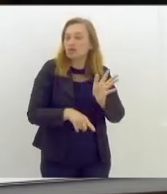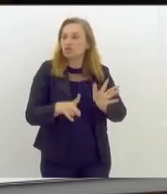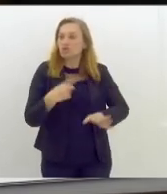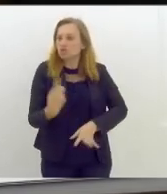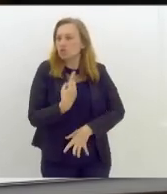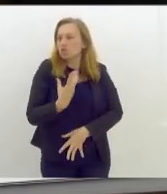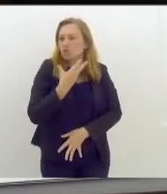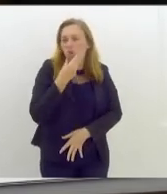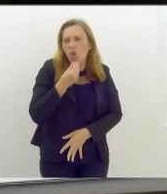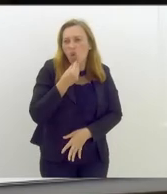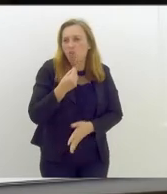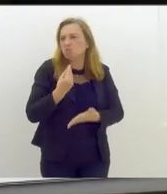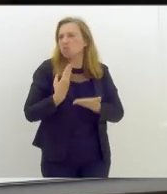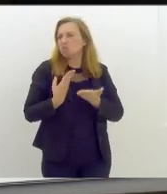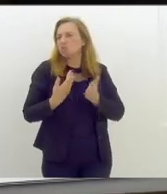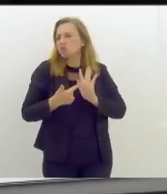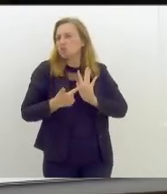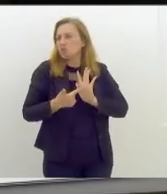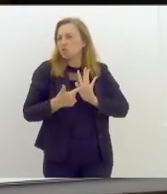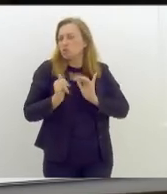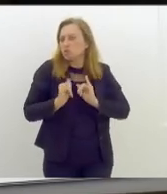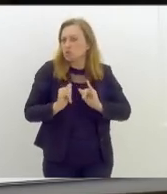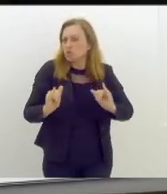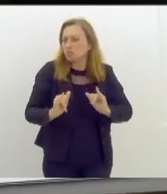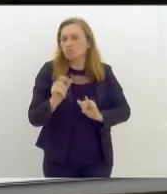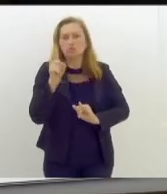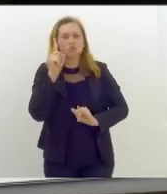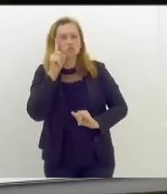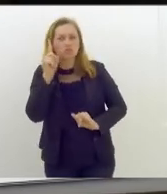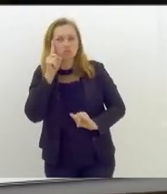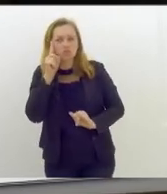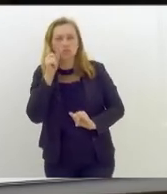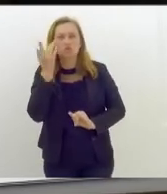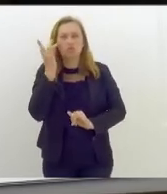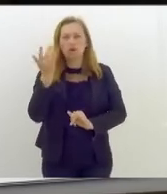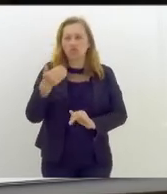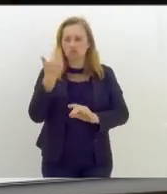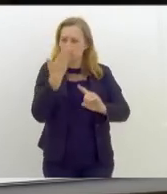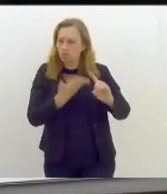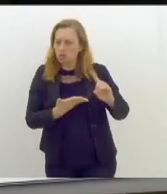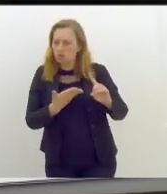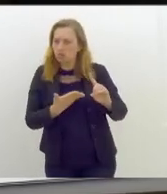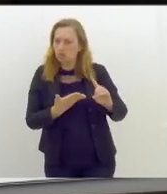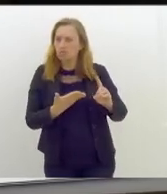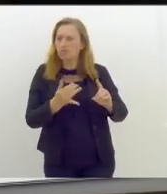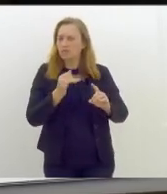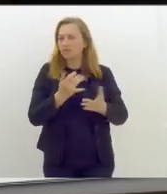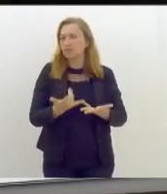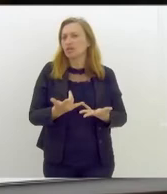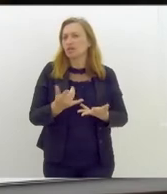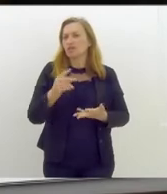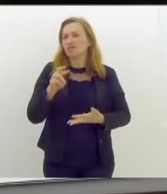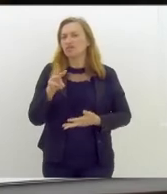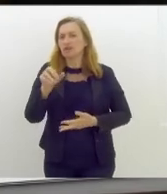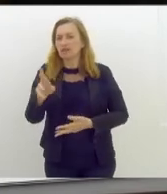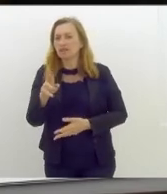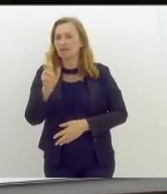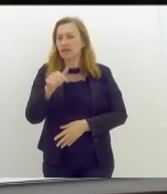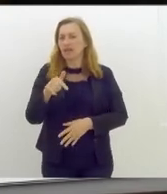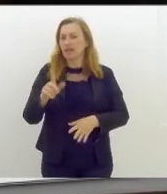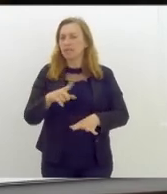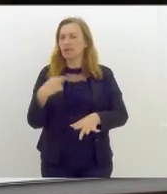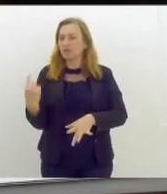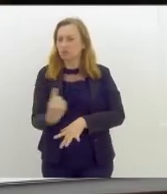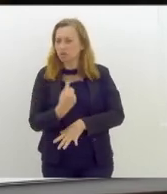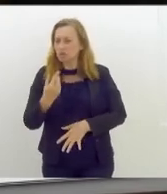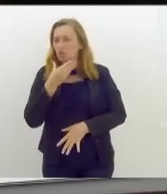homens, estamos propagando diuturnamente. Eu acho que seu exemplo, desembargador Wagner Sinelli, é um exemplo para